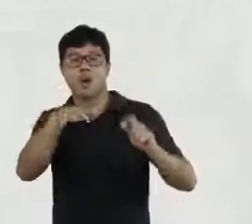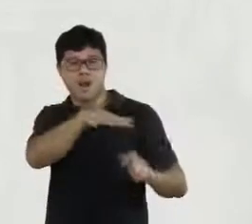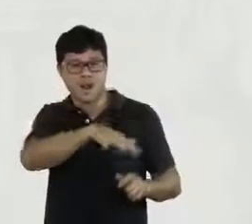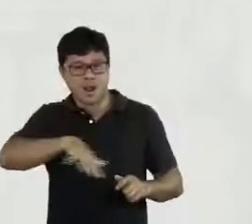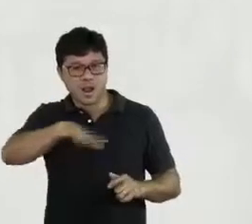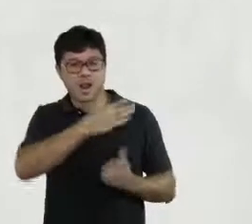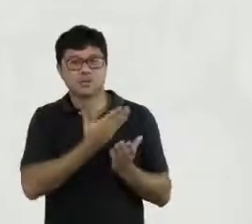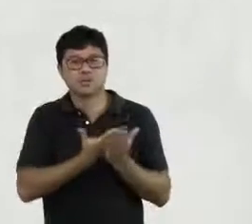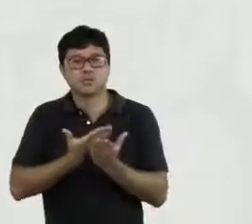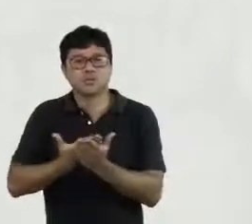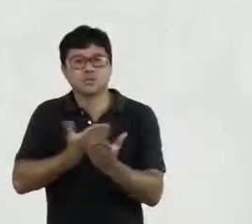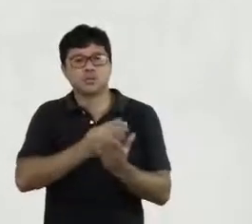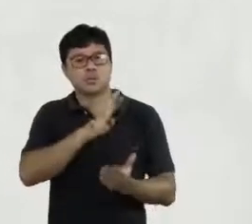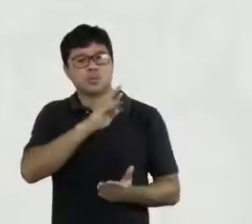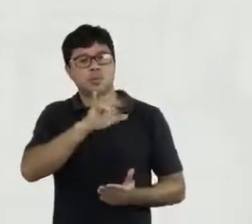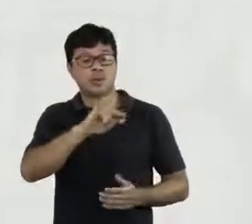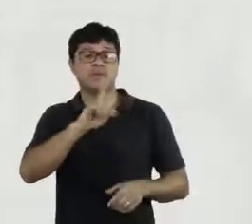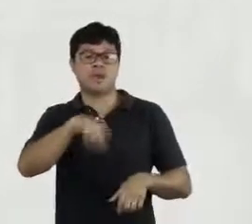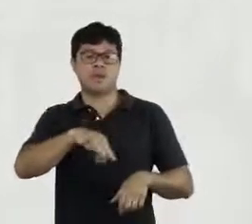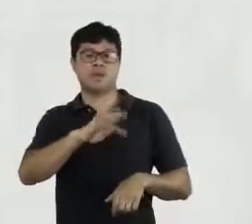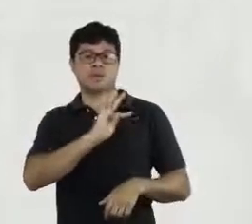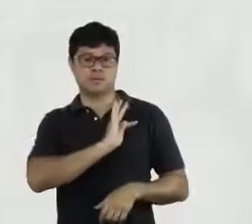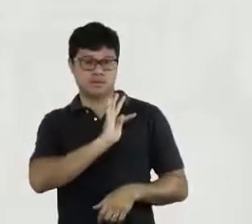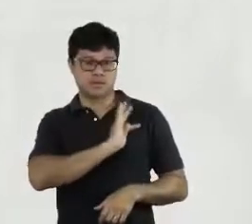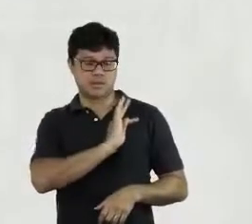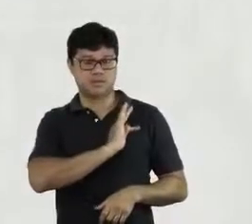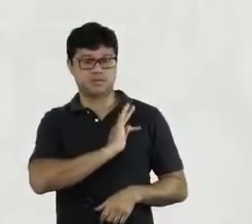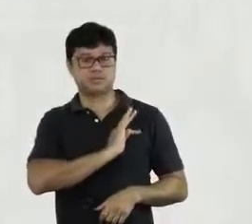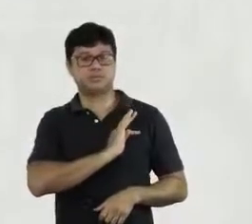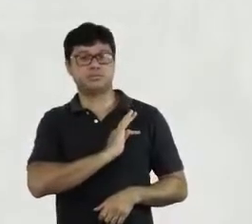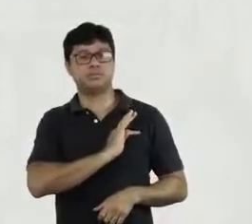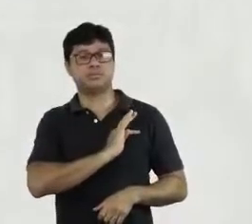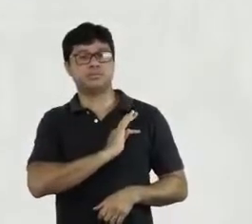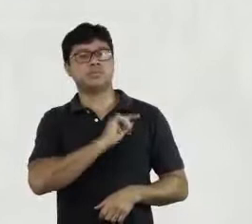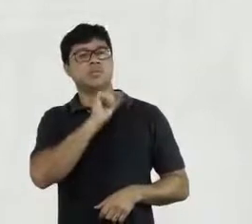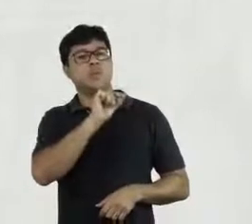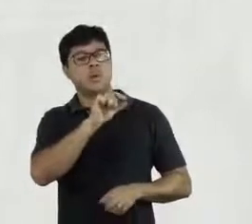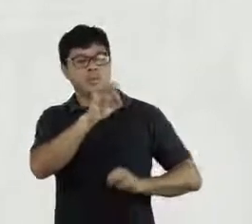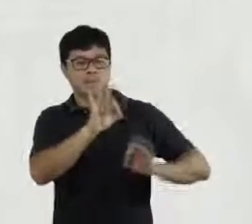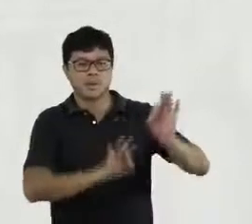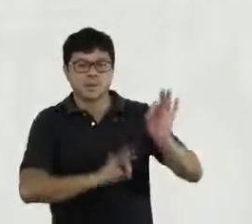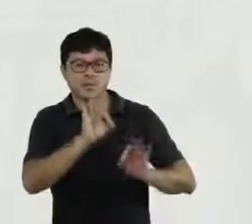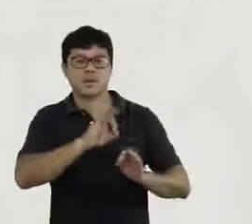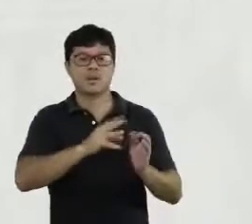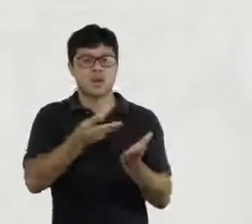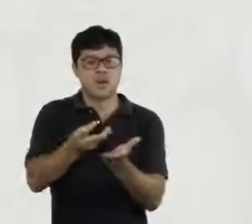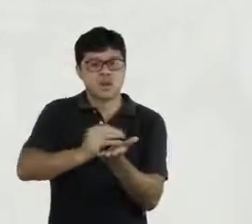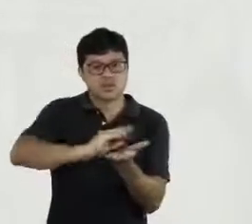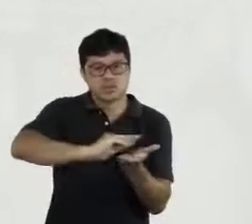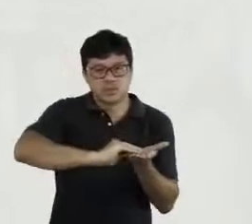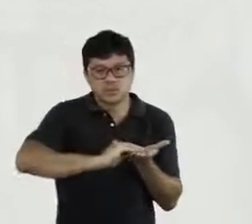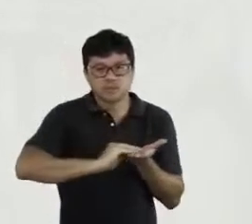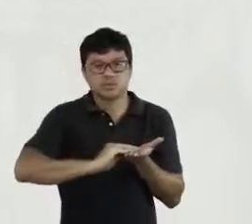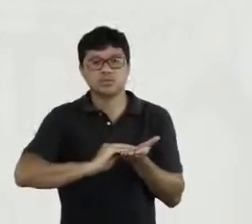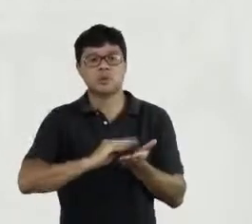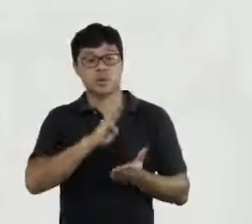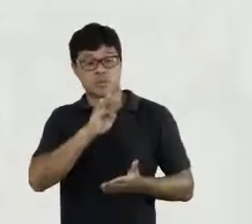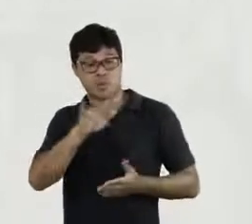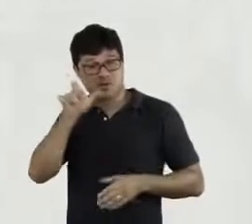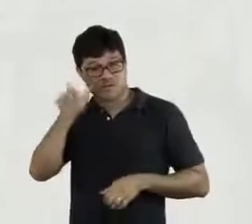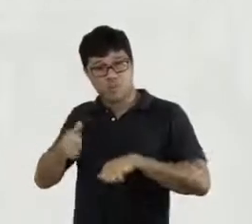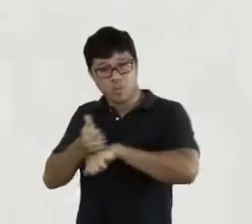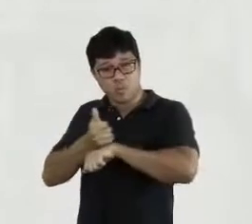campo da bibliografia foi o técnico. Para a compilação e preparação dos registros bibliográficos, o